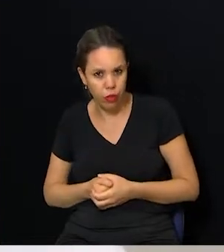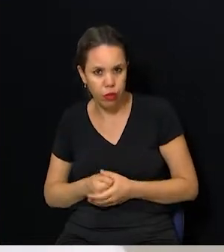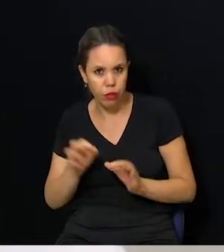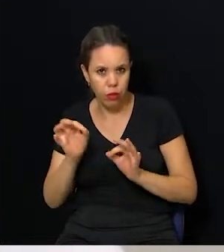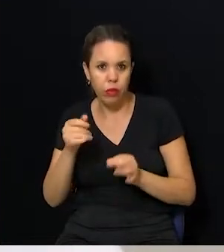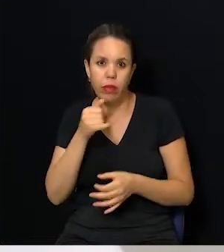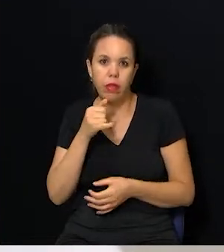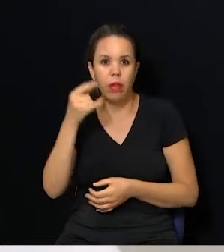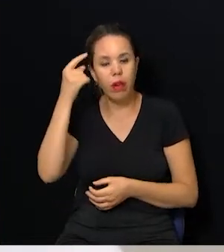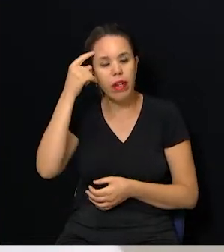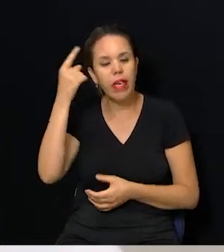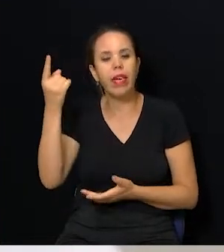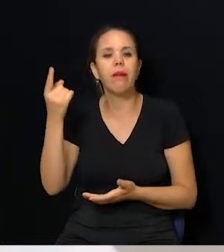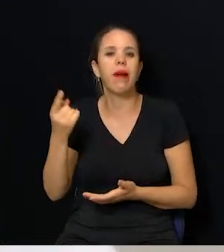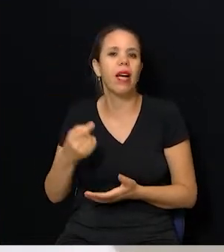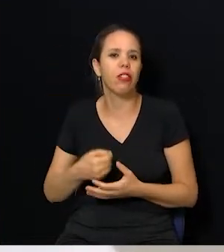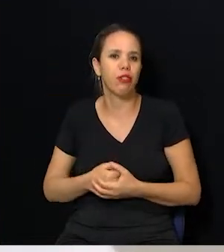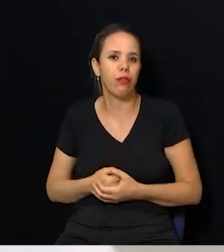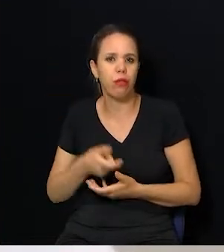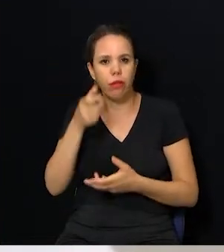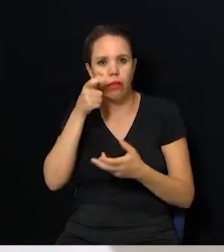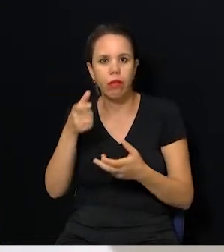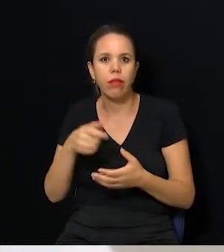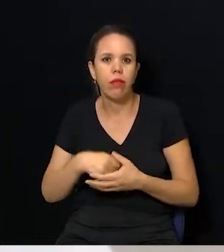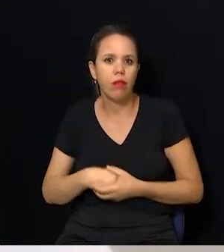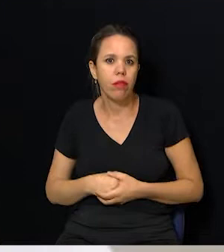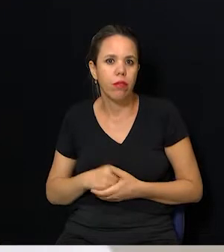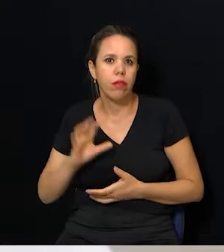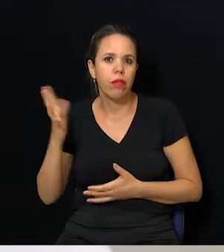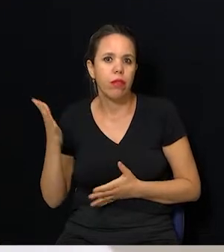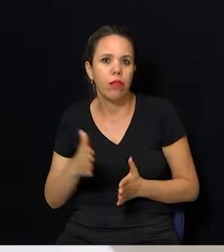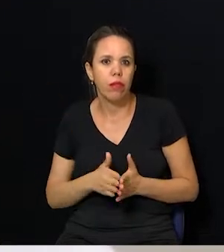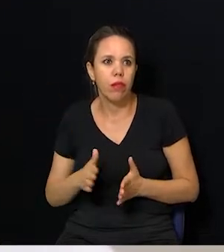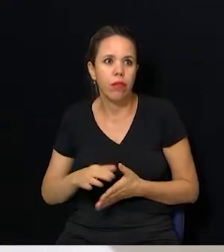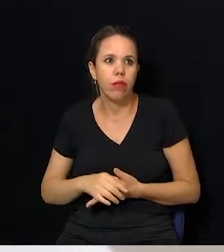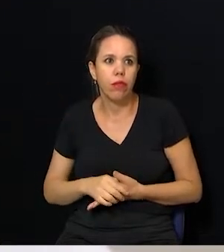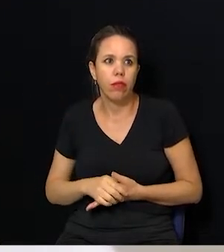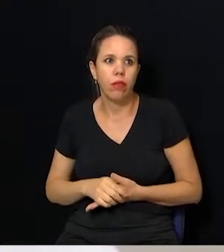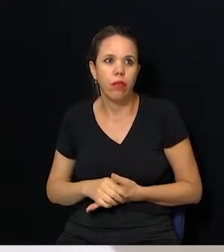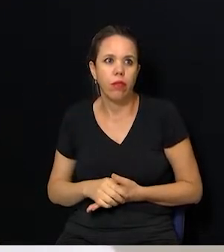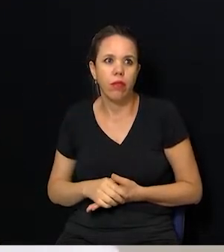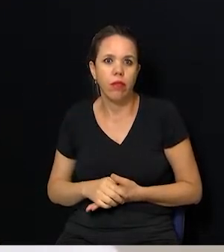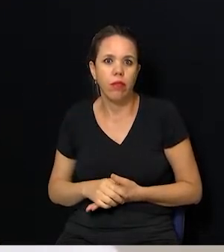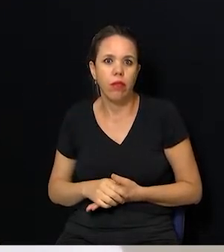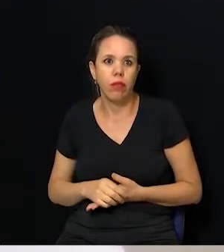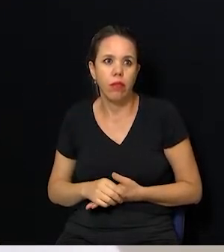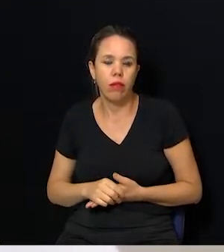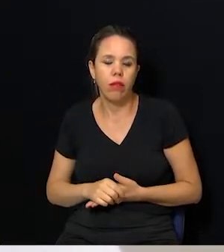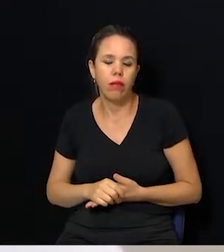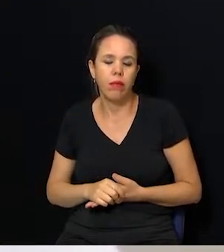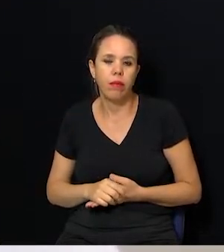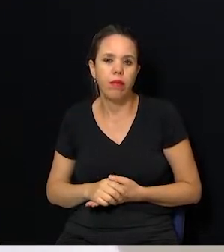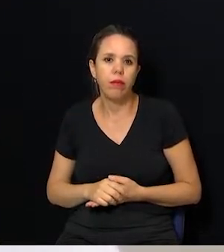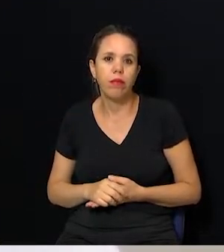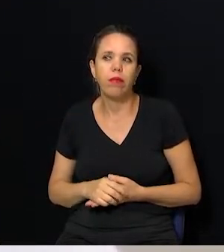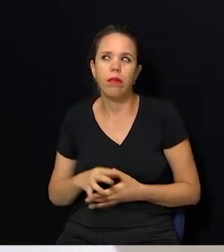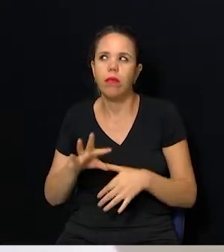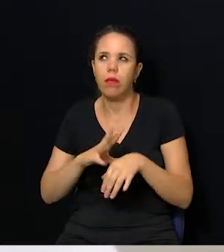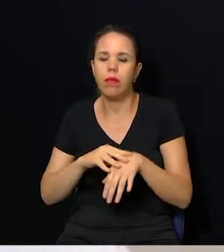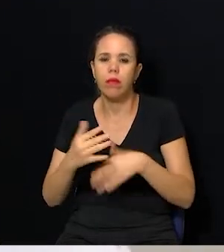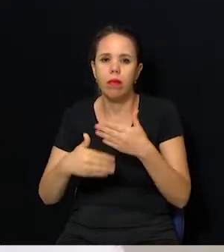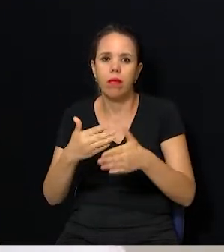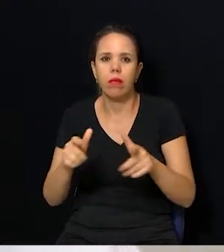ideia, se a gente olhar para as ocorrências de câncer na infância, que não é uma doença